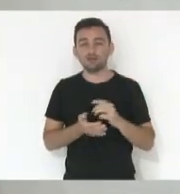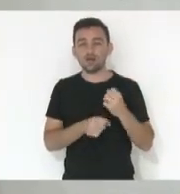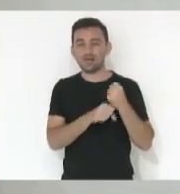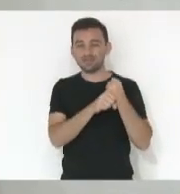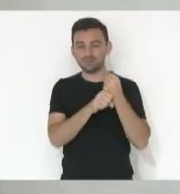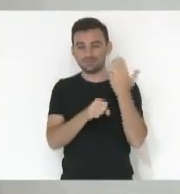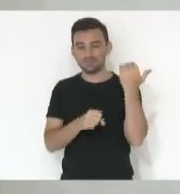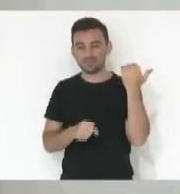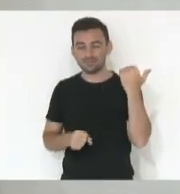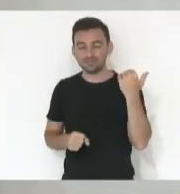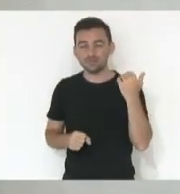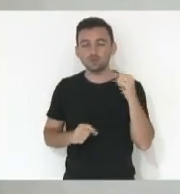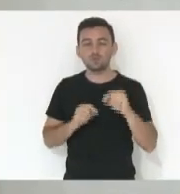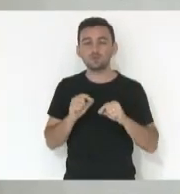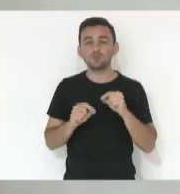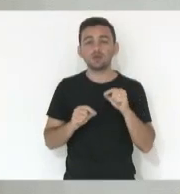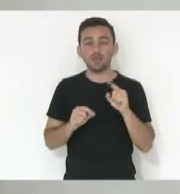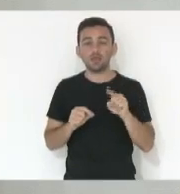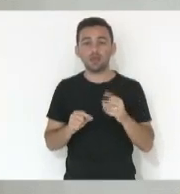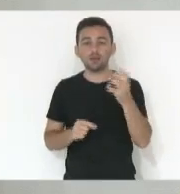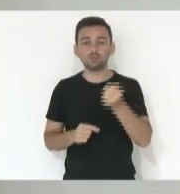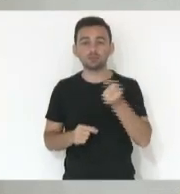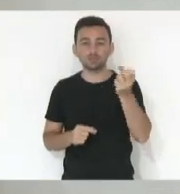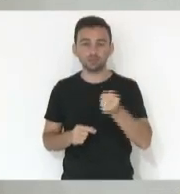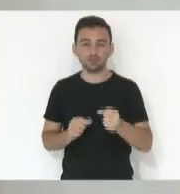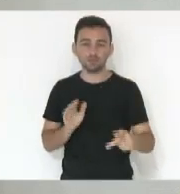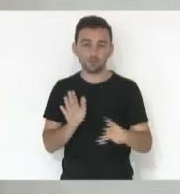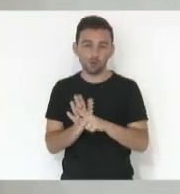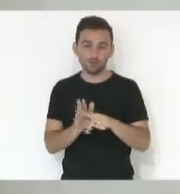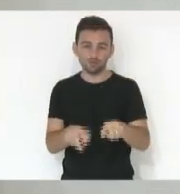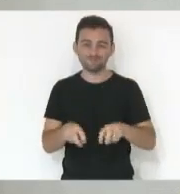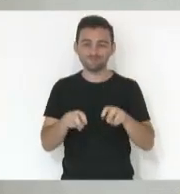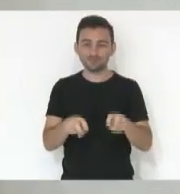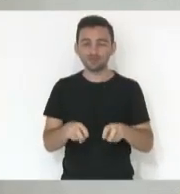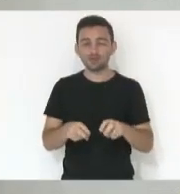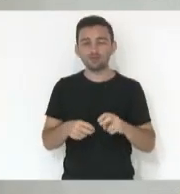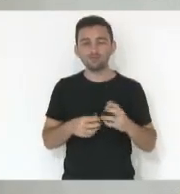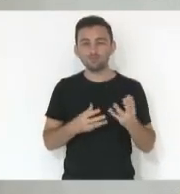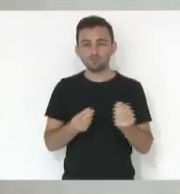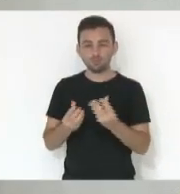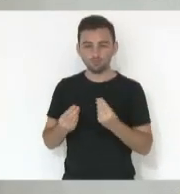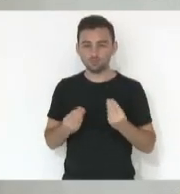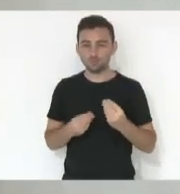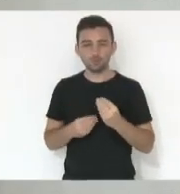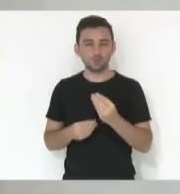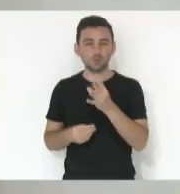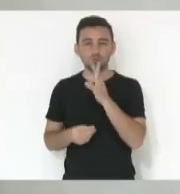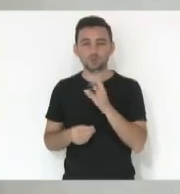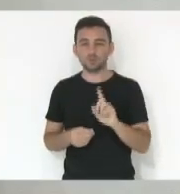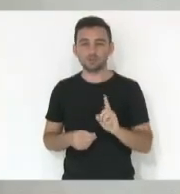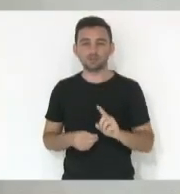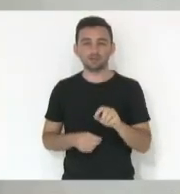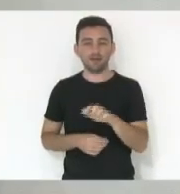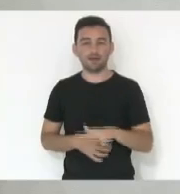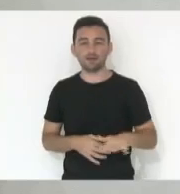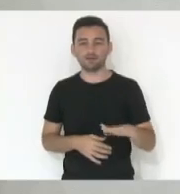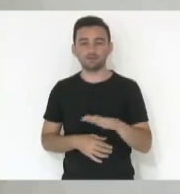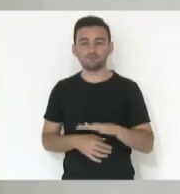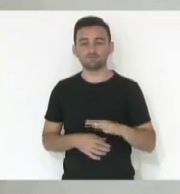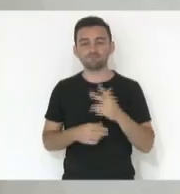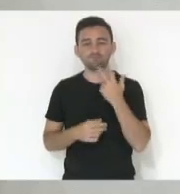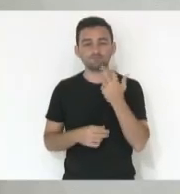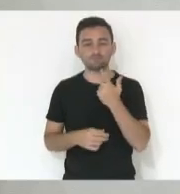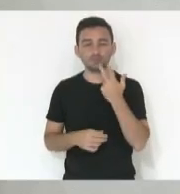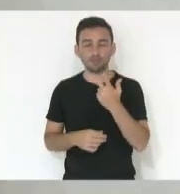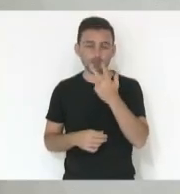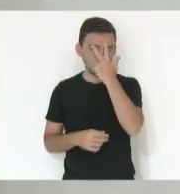anos, foi a aposentadoria rural. Muitos, até por desconhecer da área, dizem que o